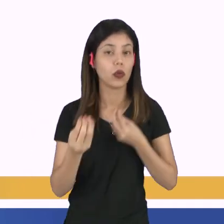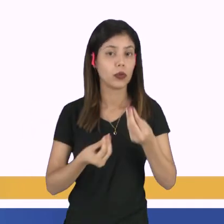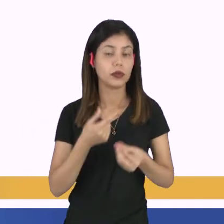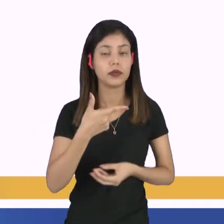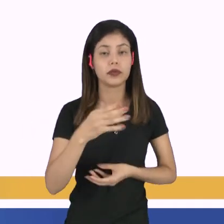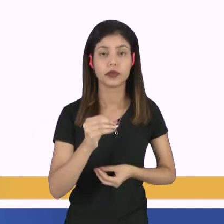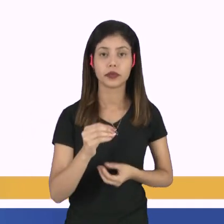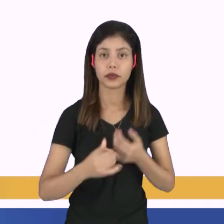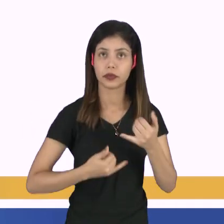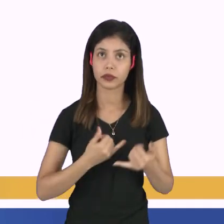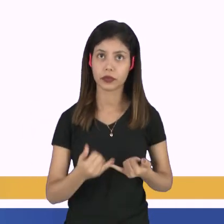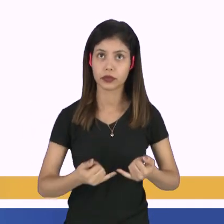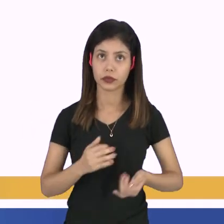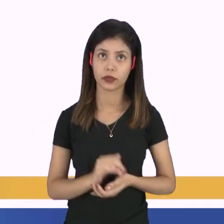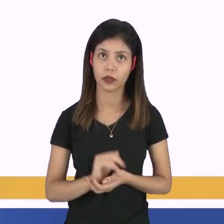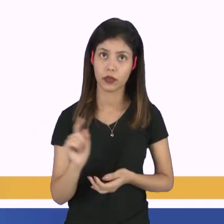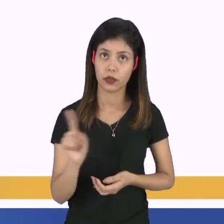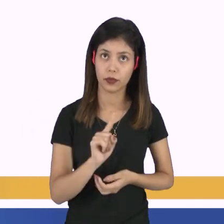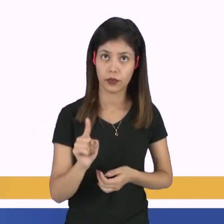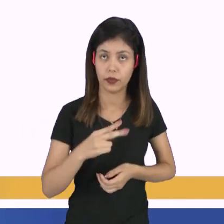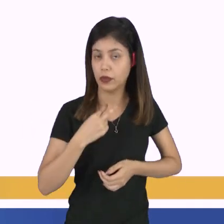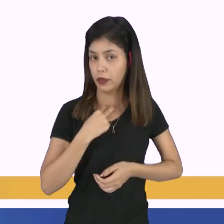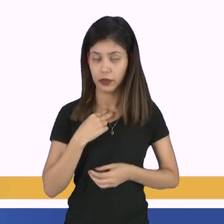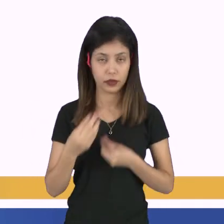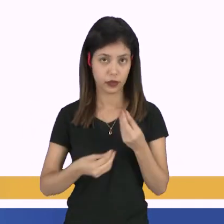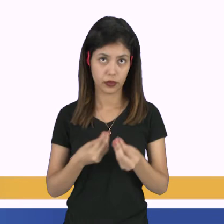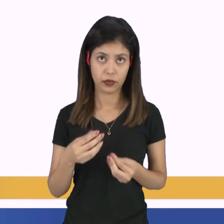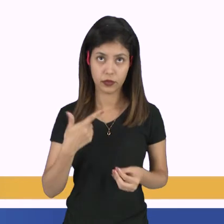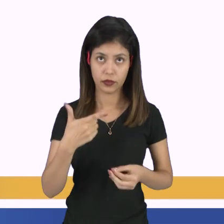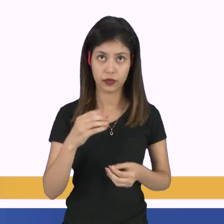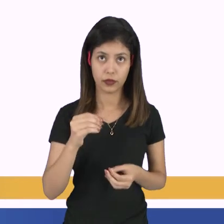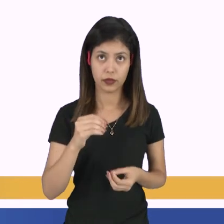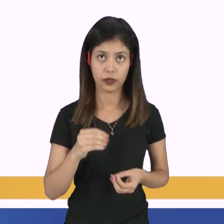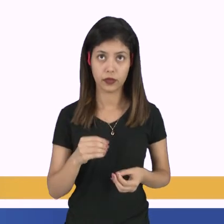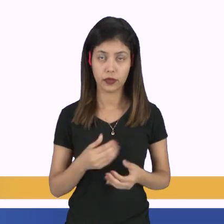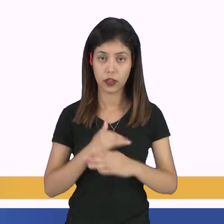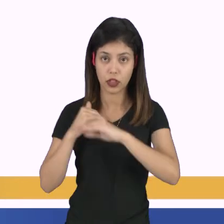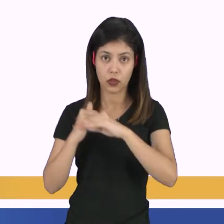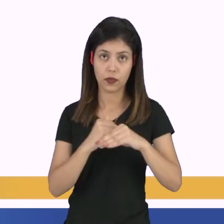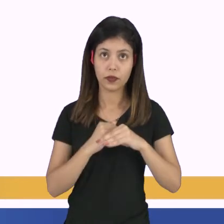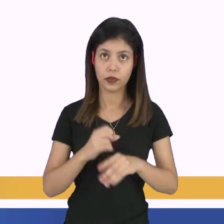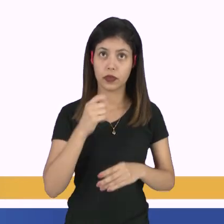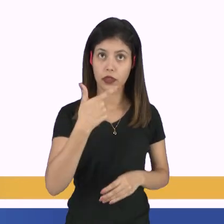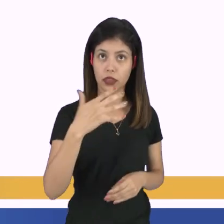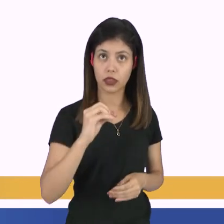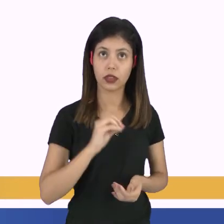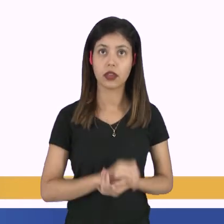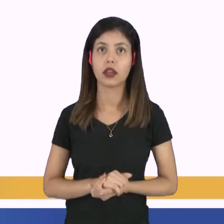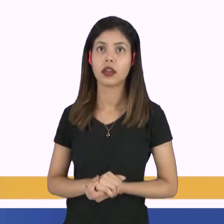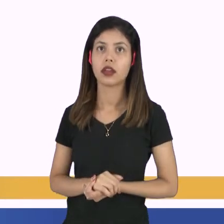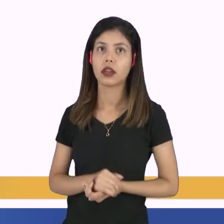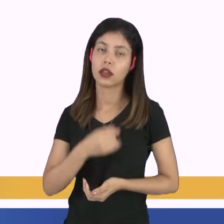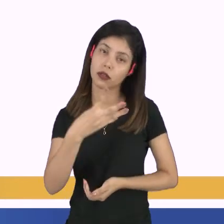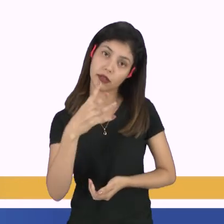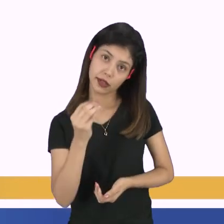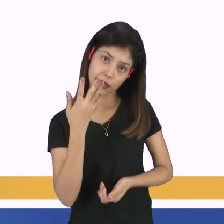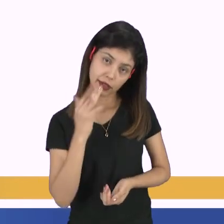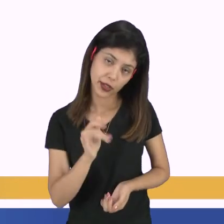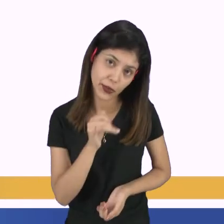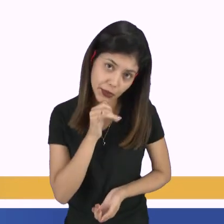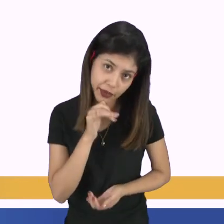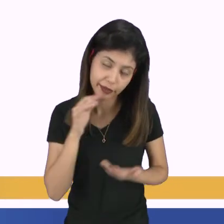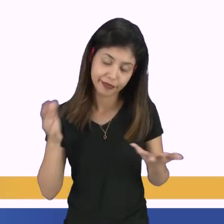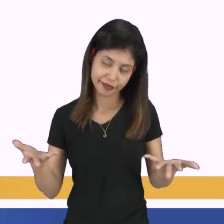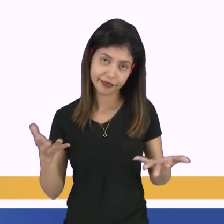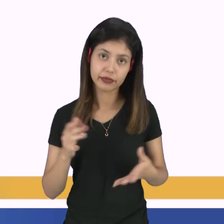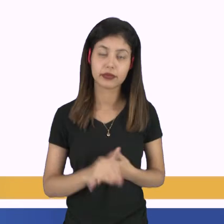20 brinquedos, eu não tenho como distribuir de forma igual 20 brinquedos para 40 crianças, por exemplo,